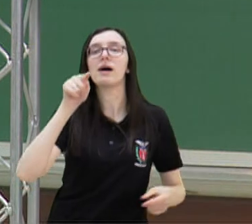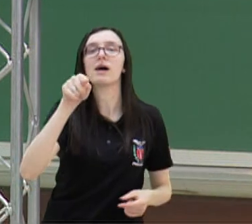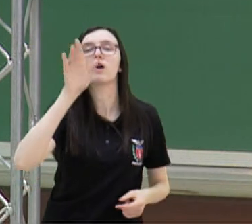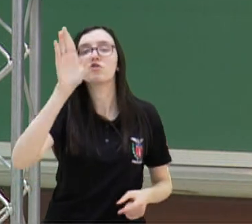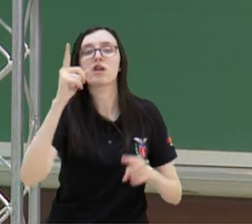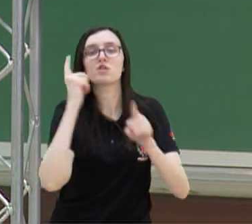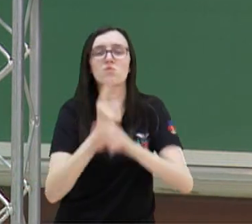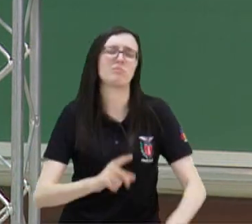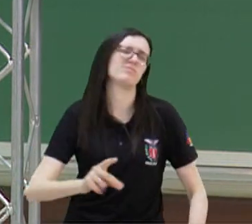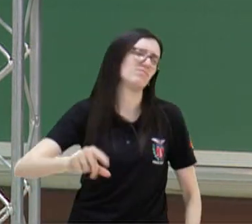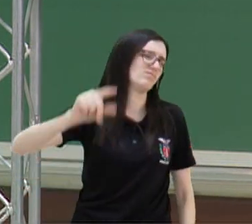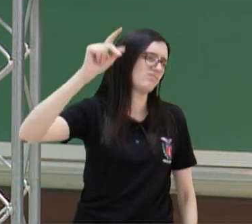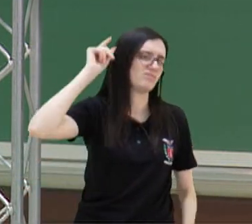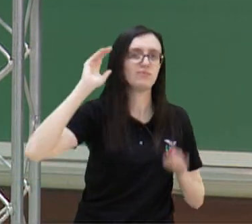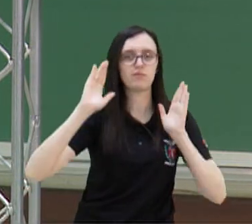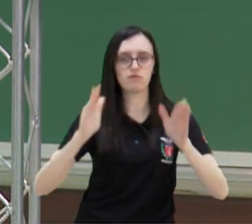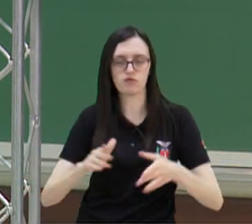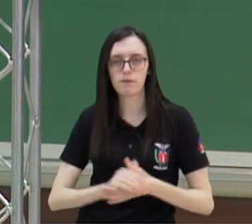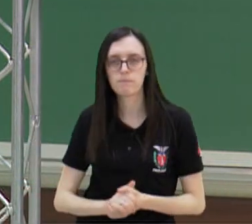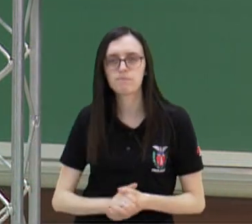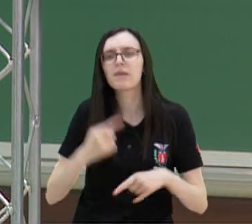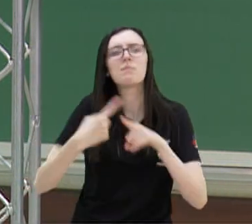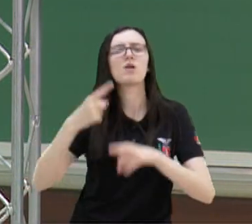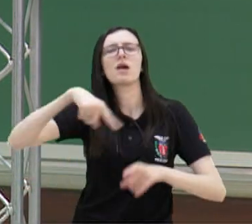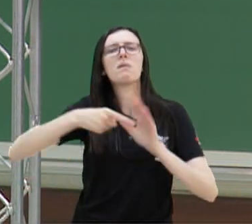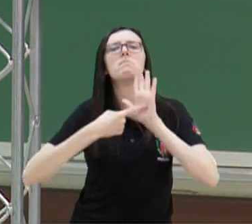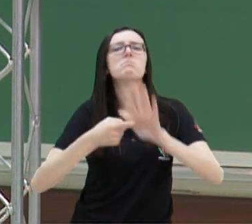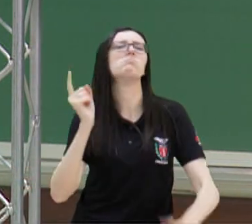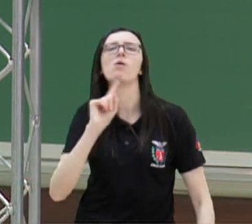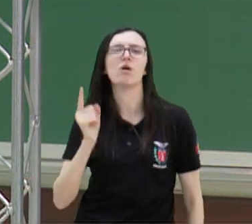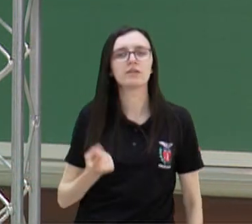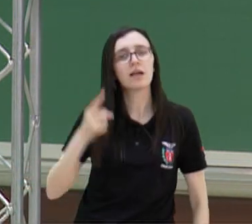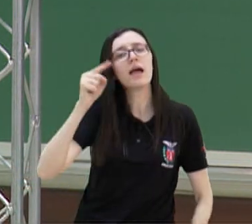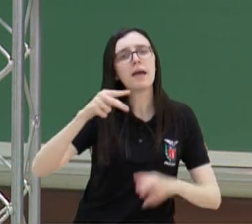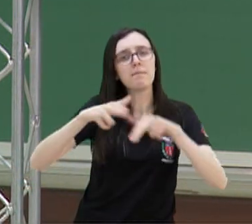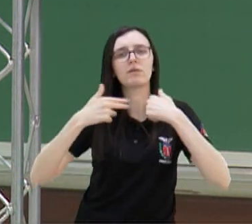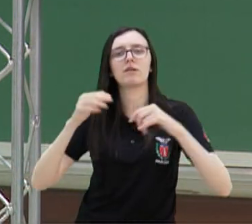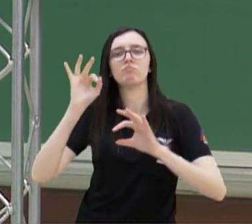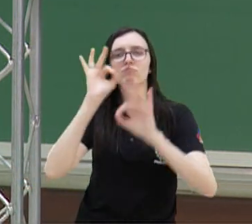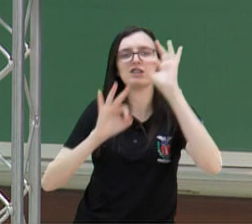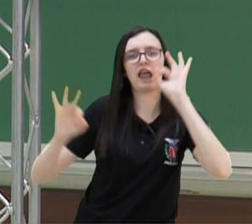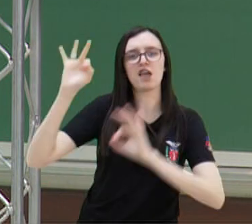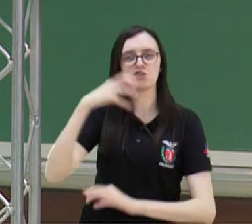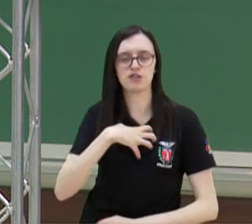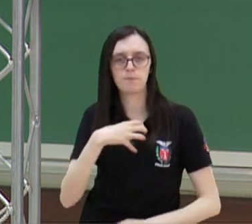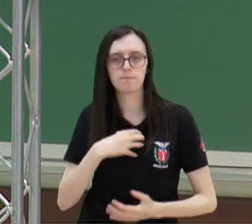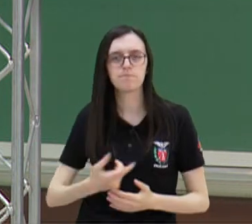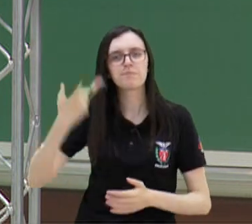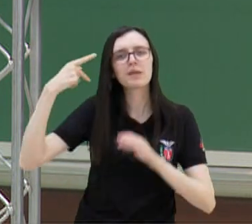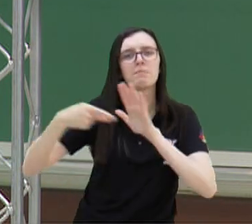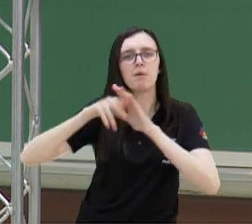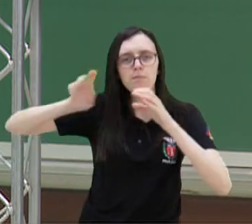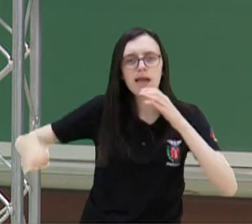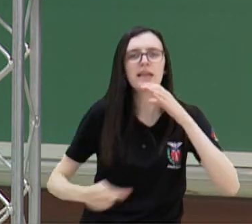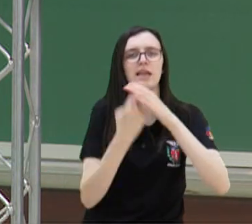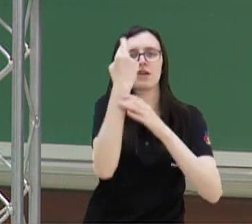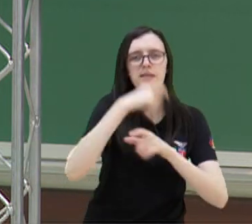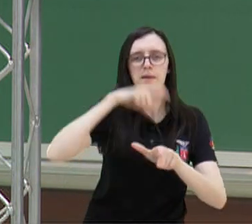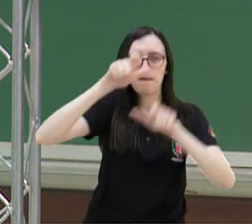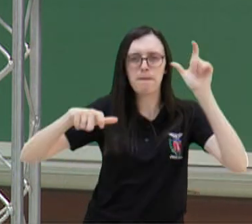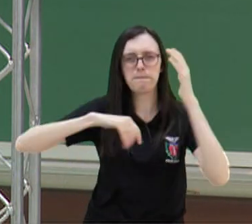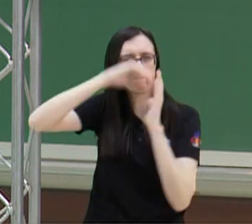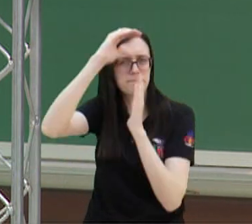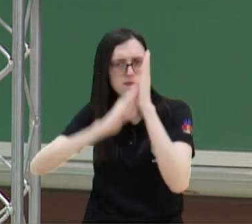sido descoberto há muito tempo. Por que eles não mostraram isso? Por uma questão estética. Os renascentistas, com Leonardo,